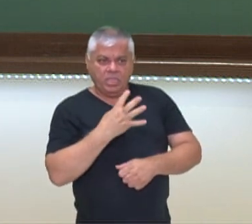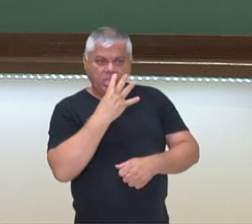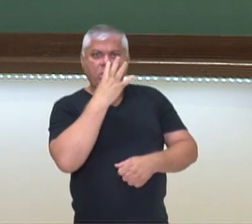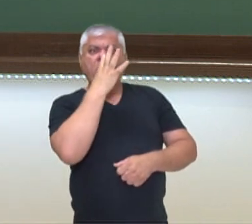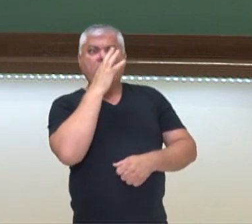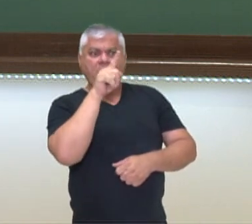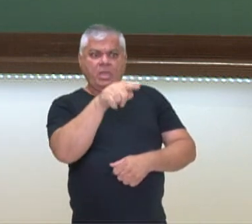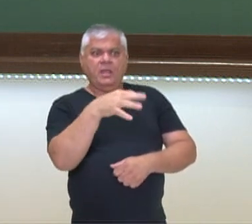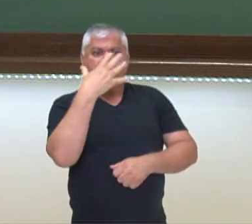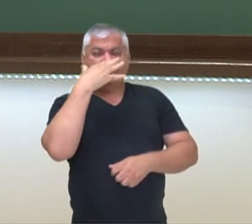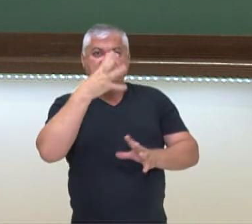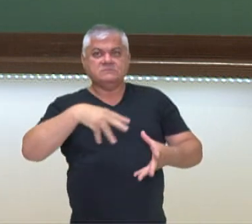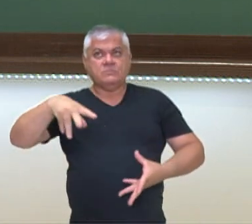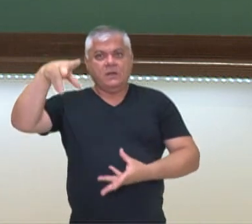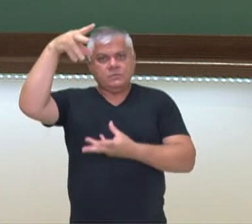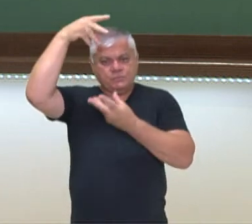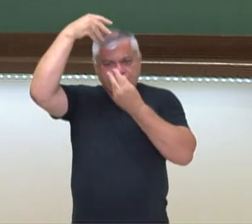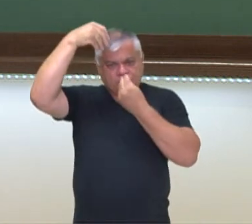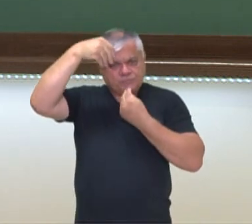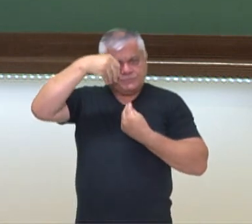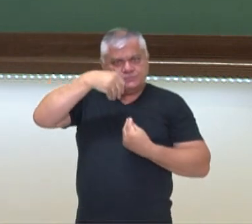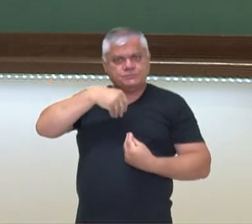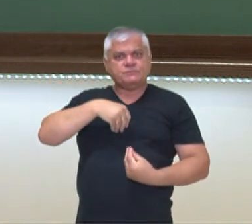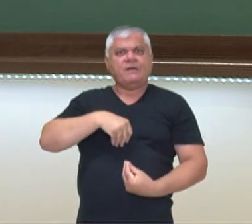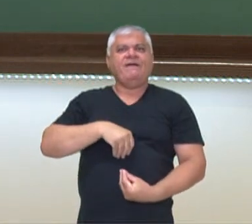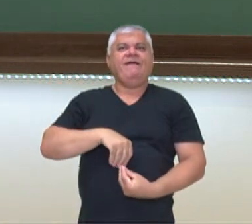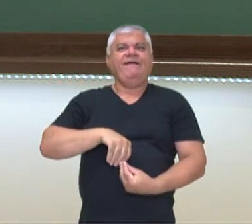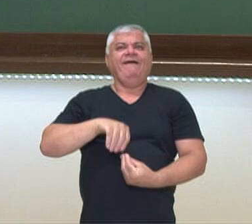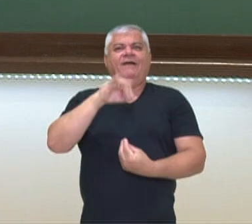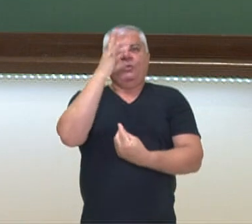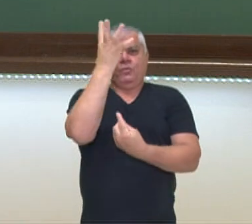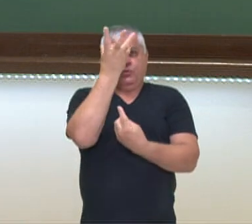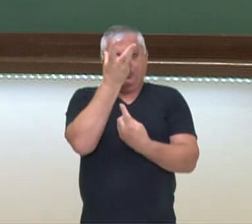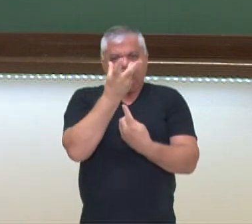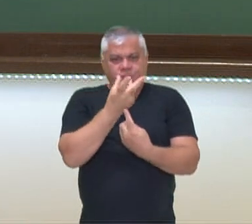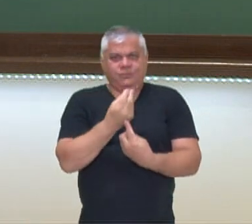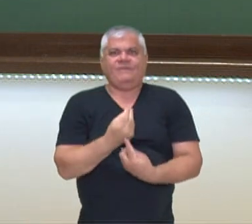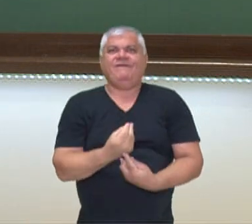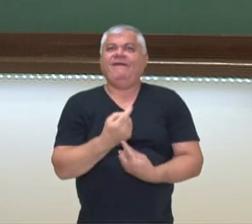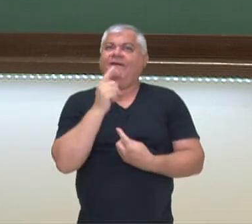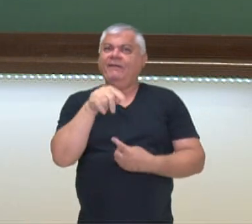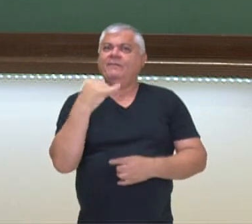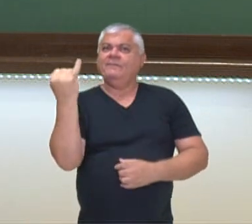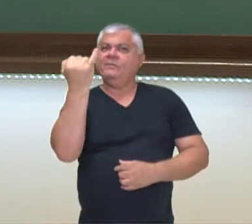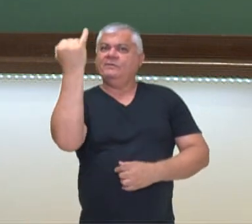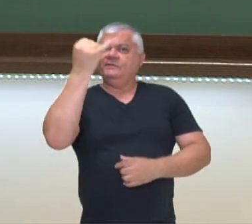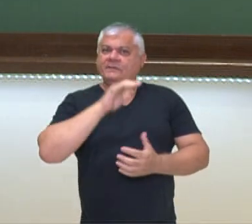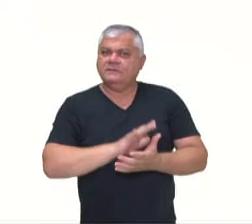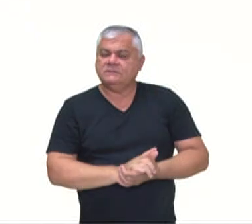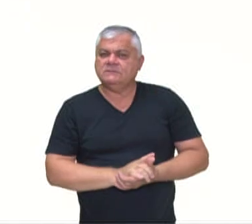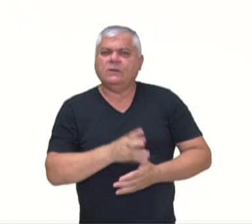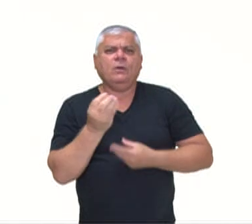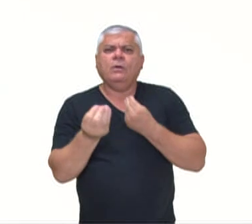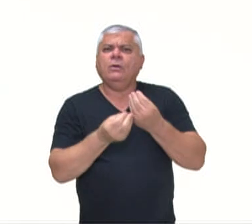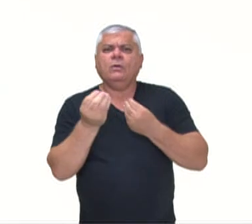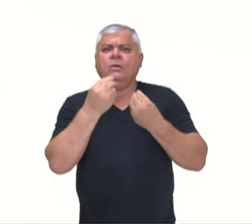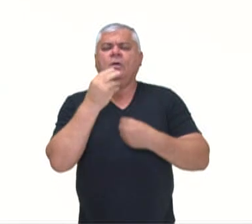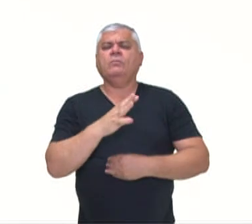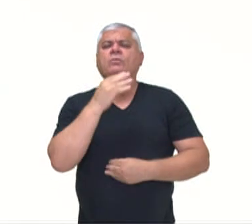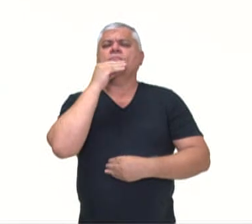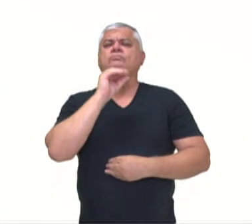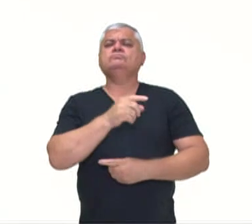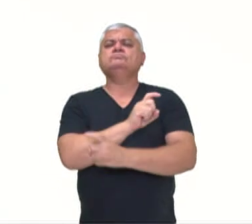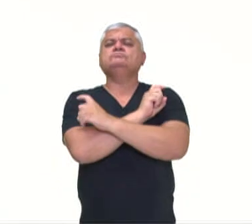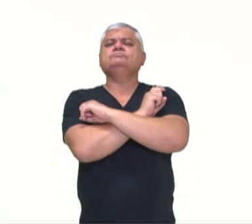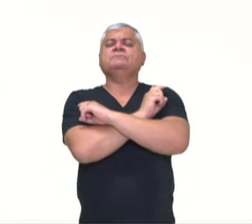de um deus. Então, ele também era uma figura sagrada, muito importante. Como esse faraó, já que ele era um